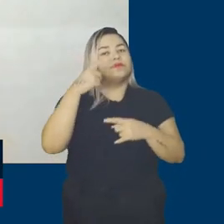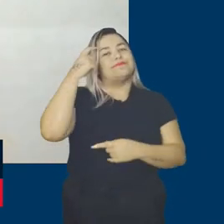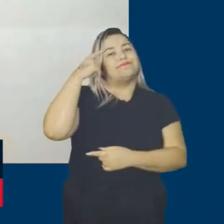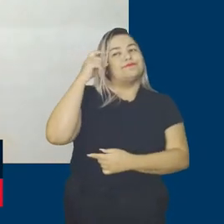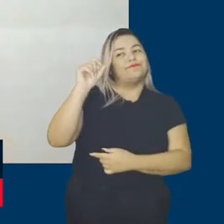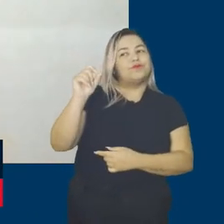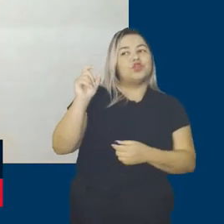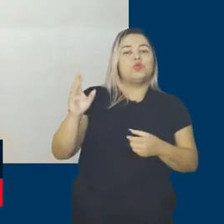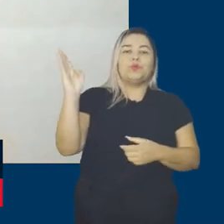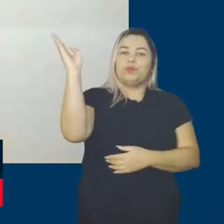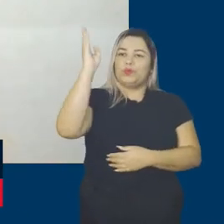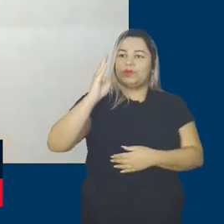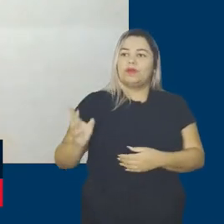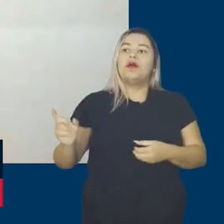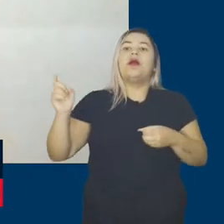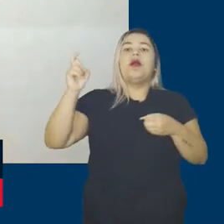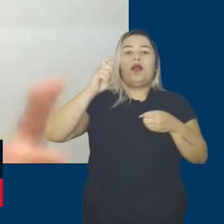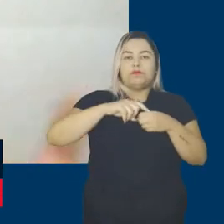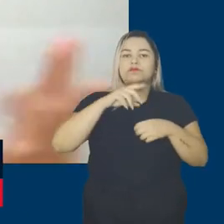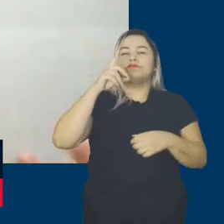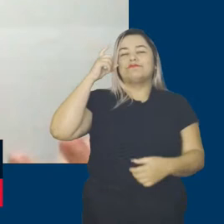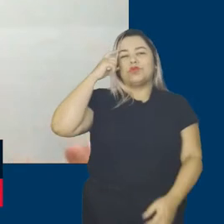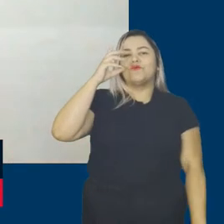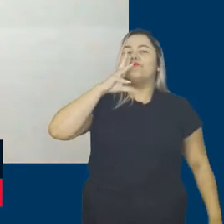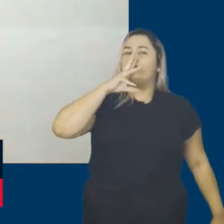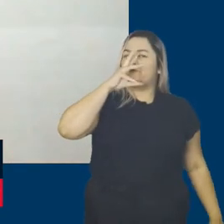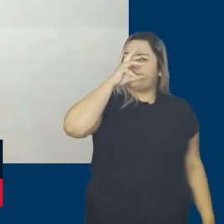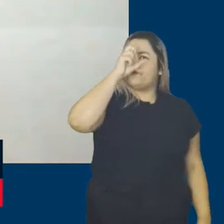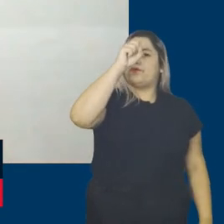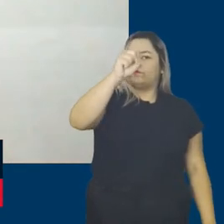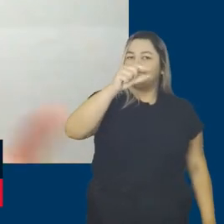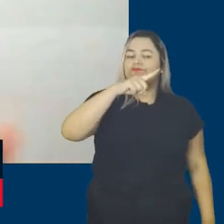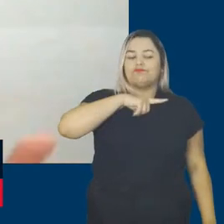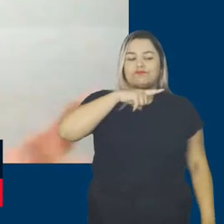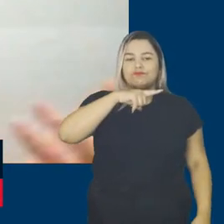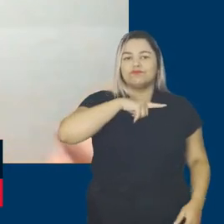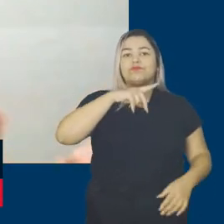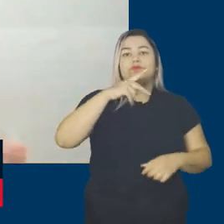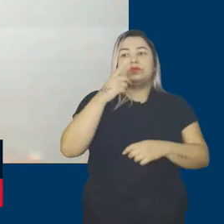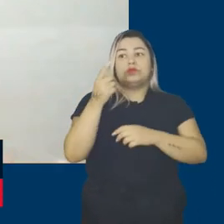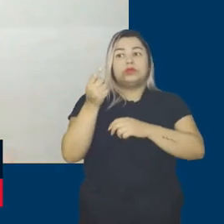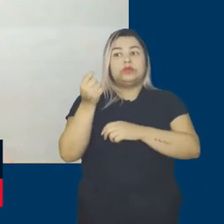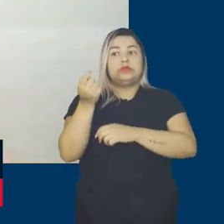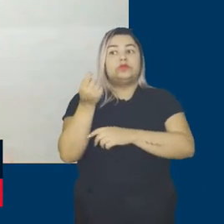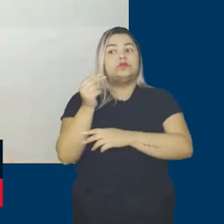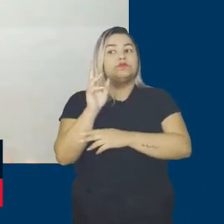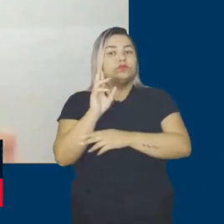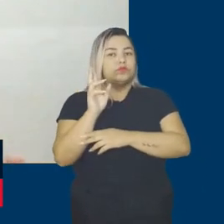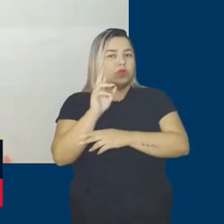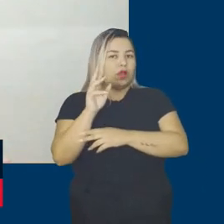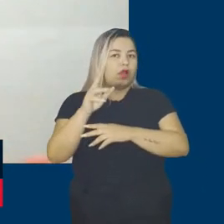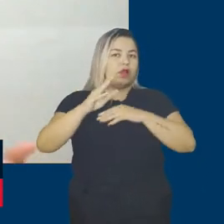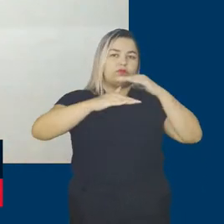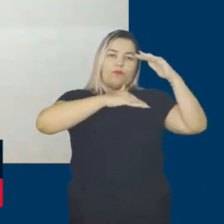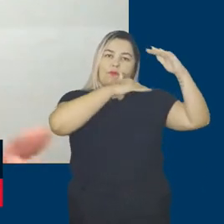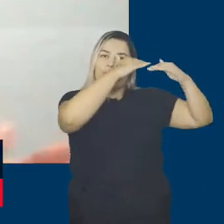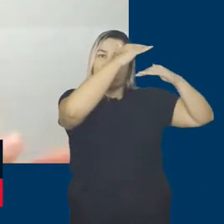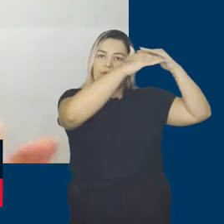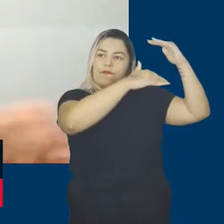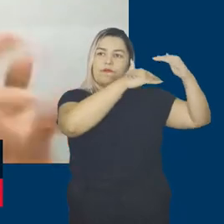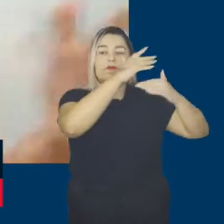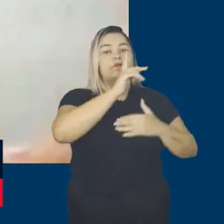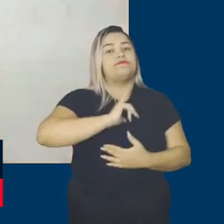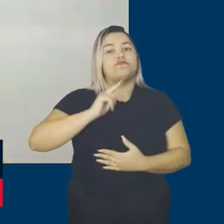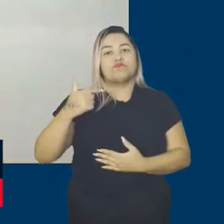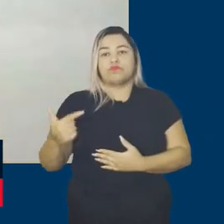Brasil voltou é uma ideia muito forte. Existem recursos internacionais para um determinado perfil de desenvolvimento. Não